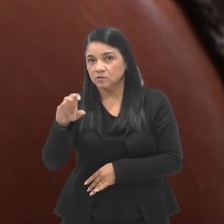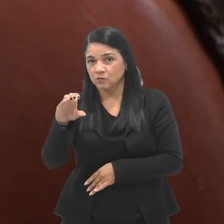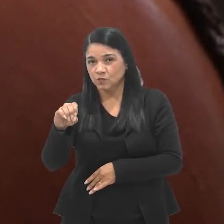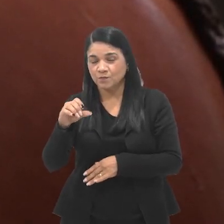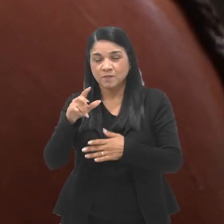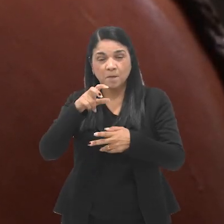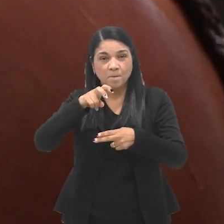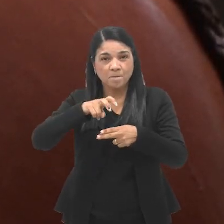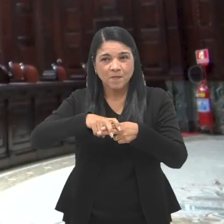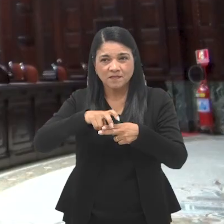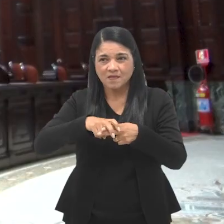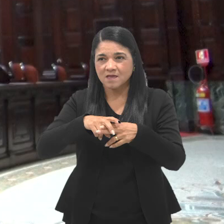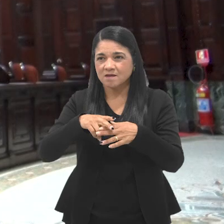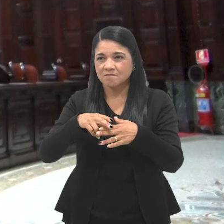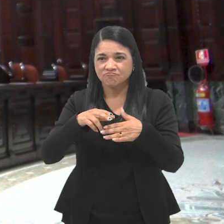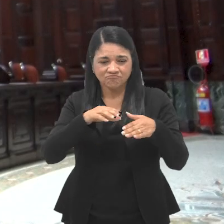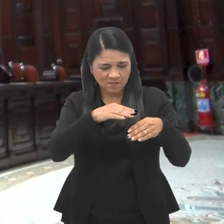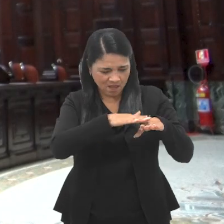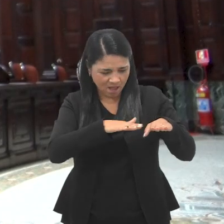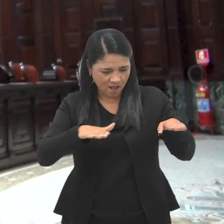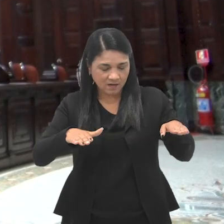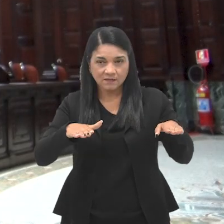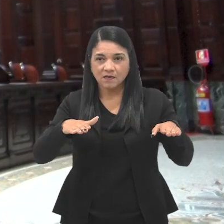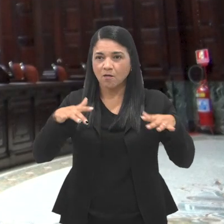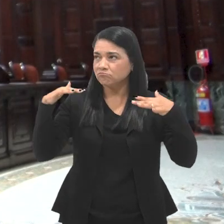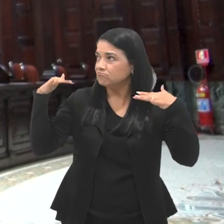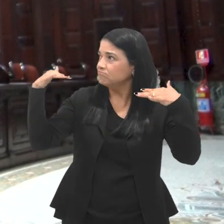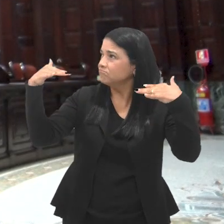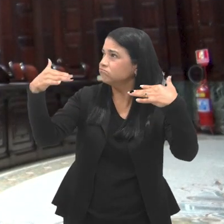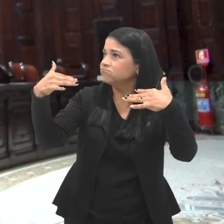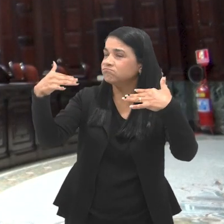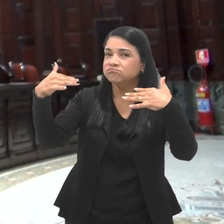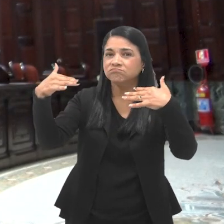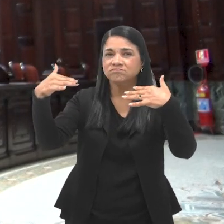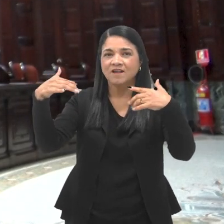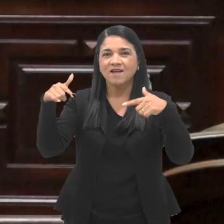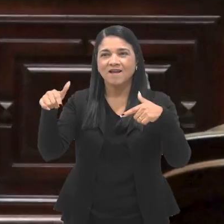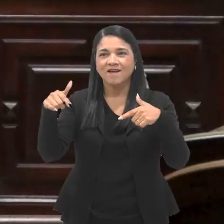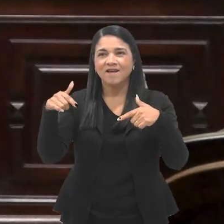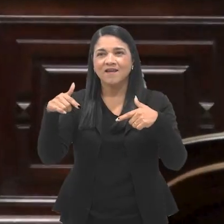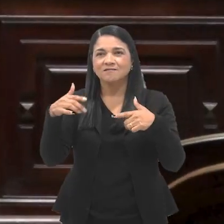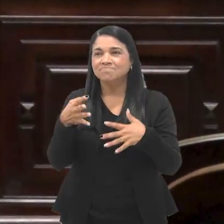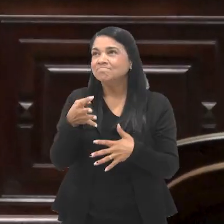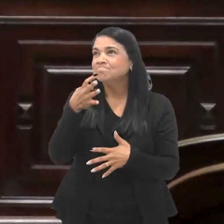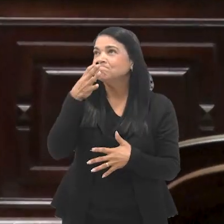Cadeiras móveis, as laterais também, as arquibancadas.